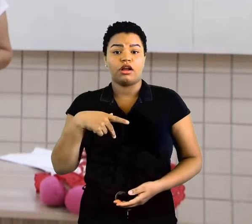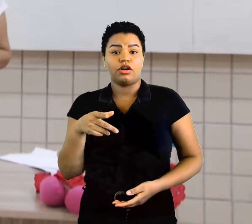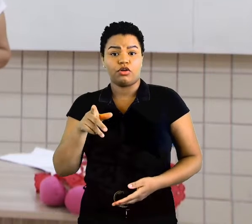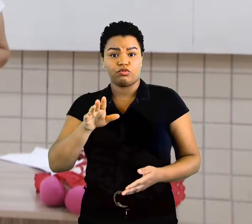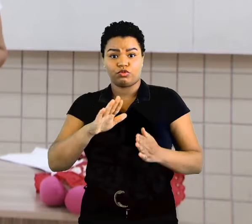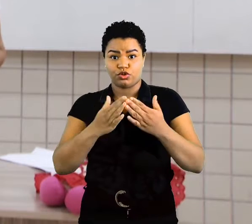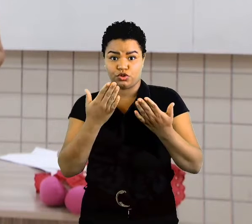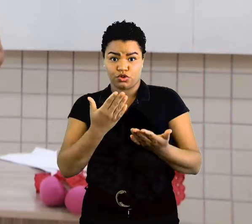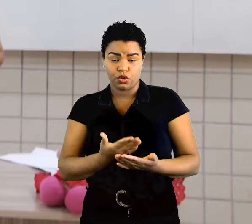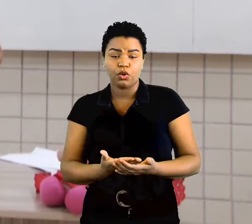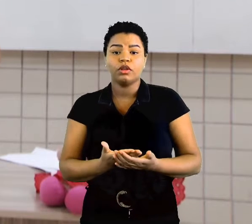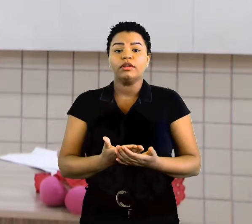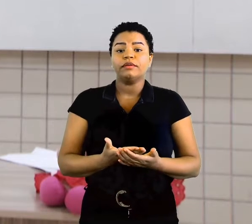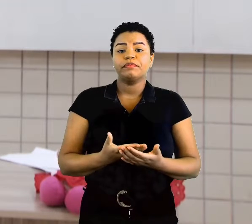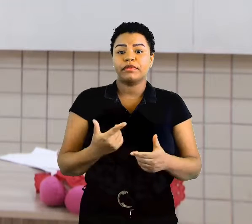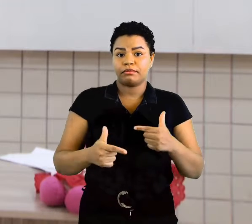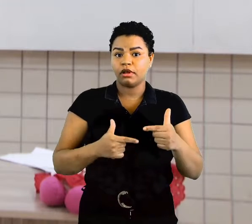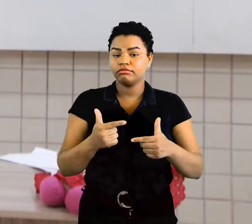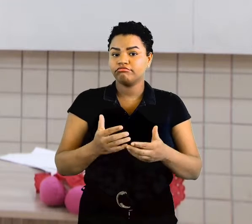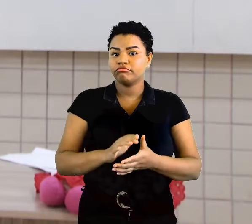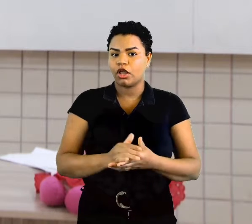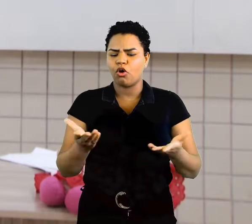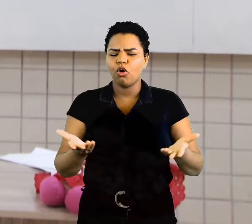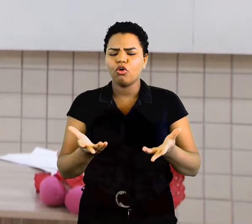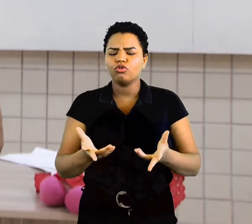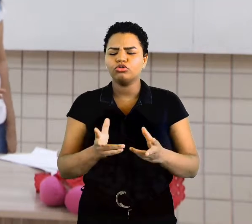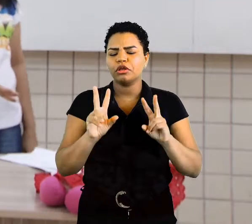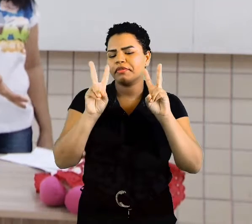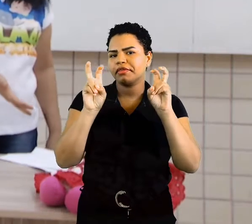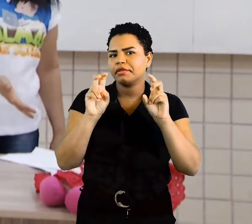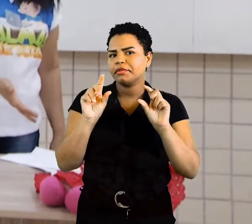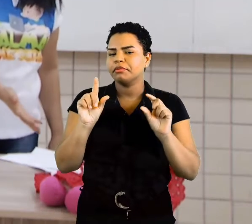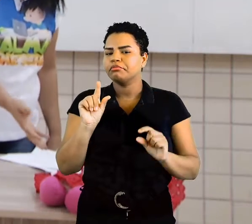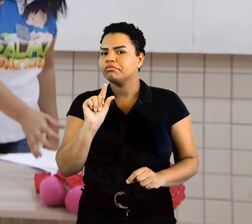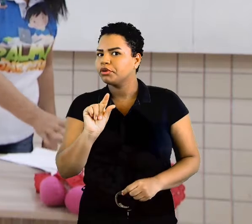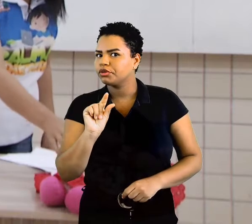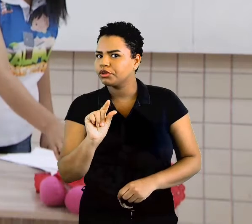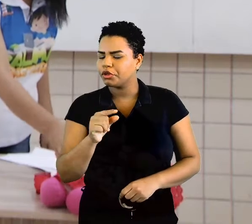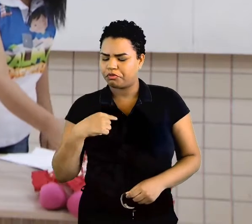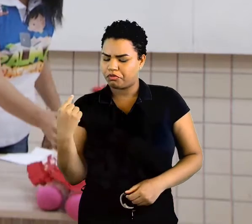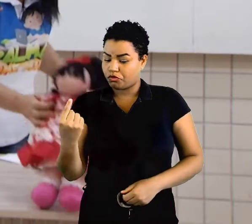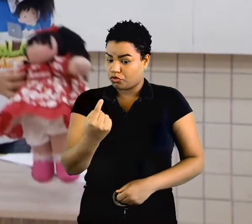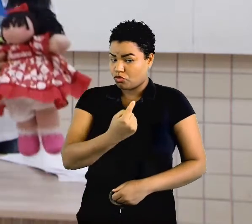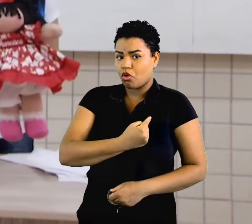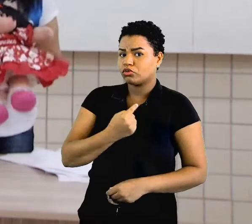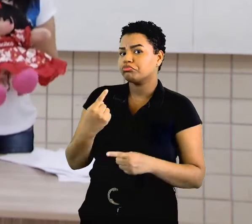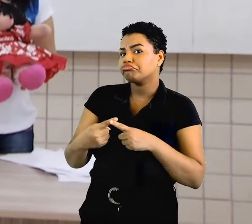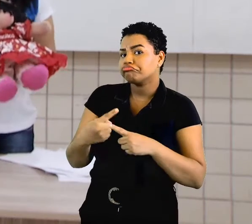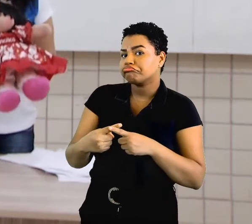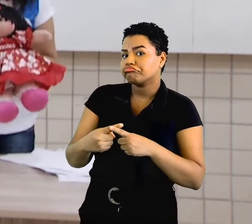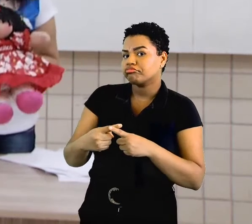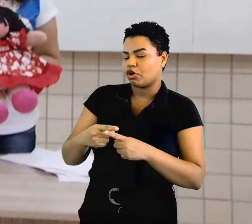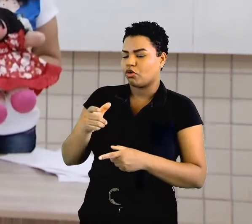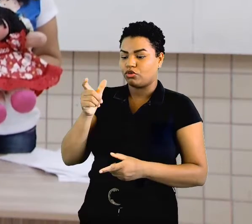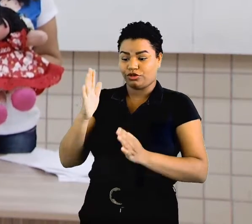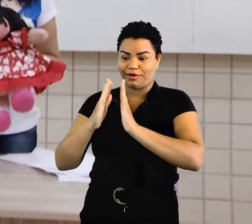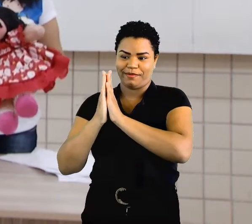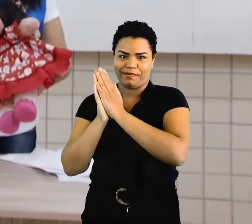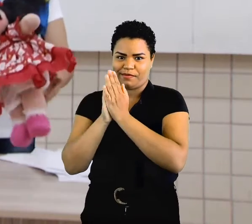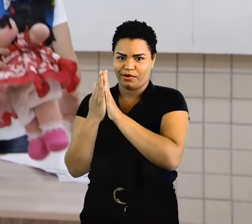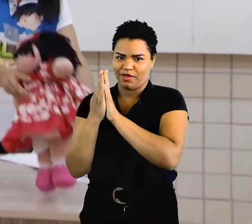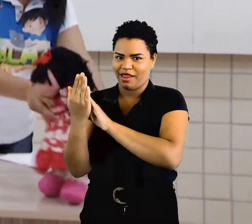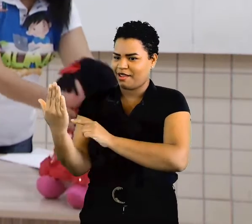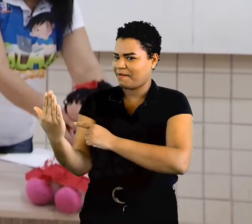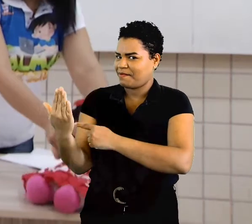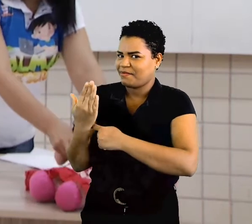aqui hoje para falar um pouquinho. Por que nós? Porque eu trouxe a Francisquinha para me dar um suporte, que é minha amiga de